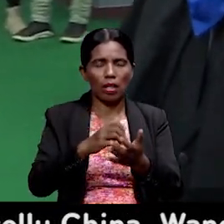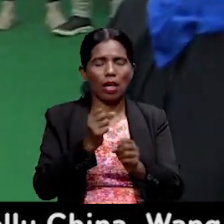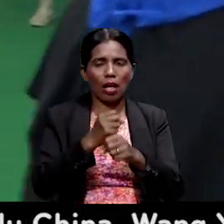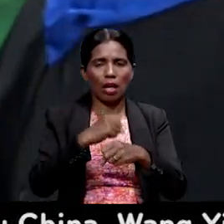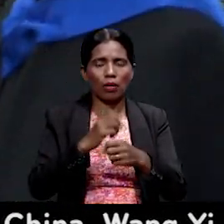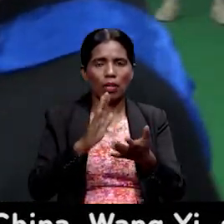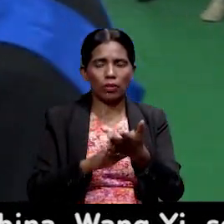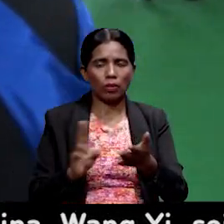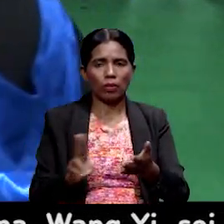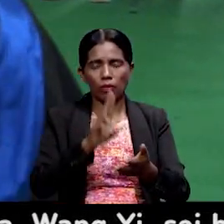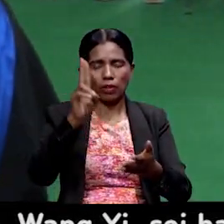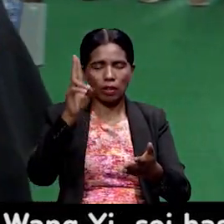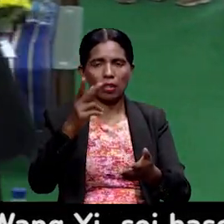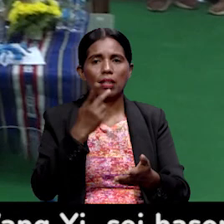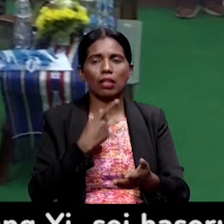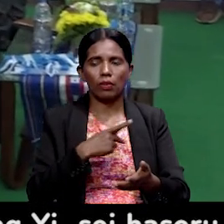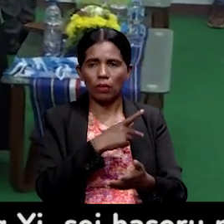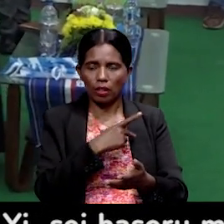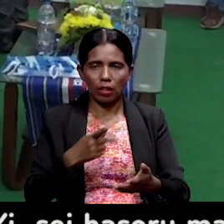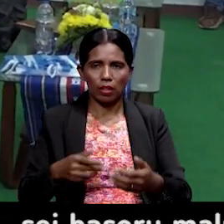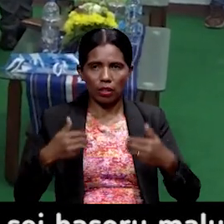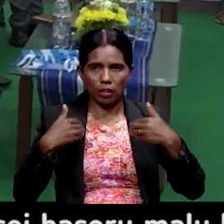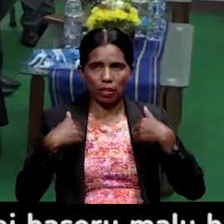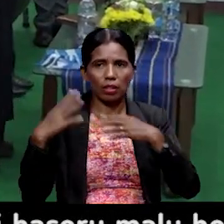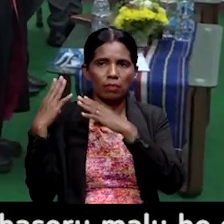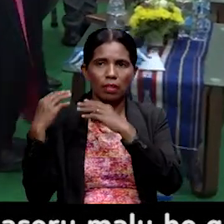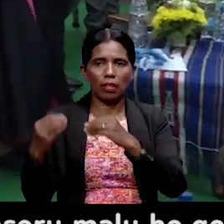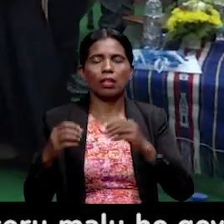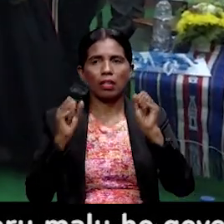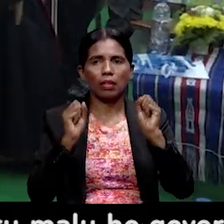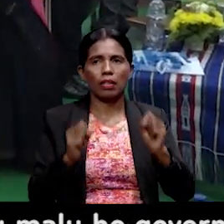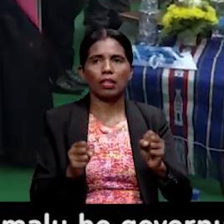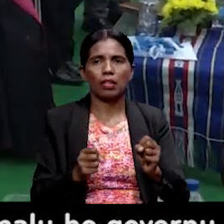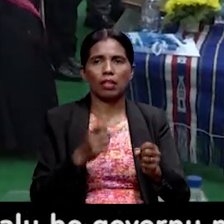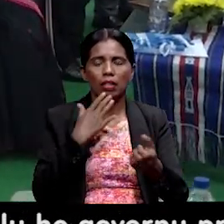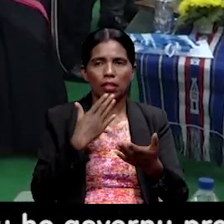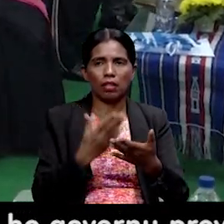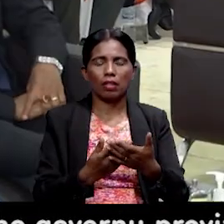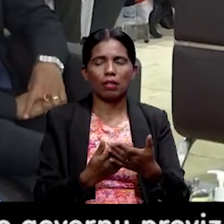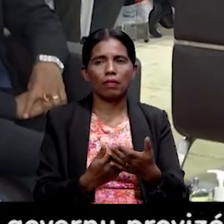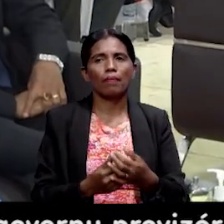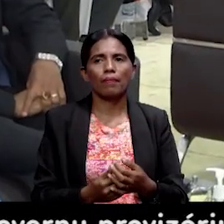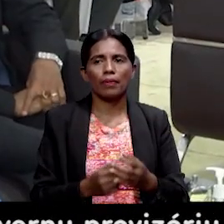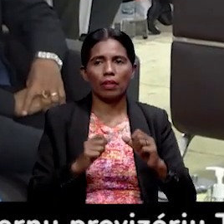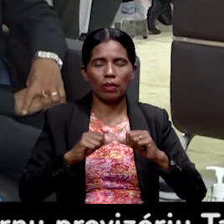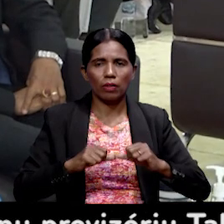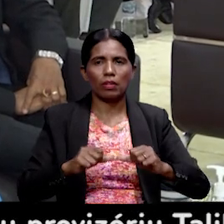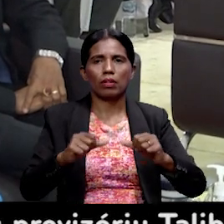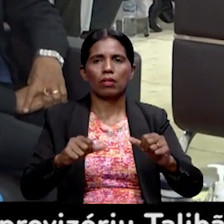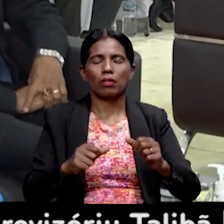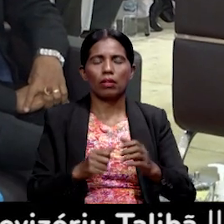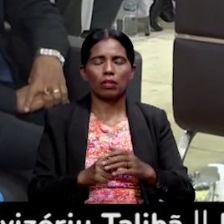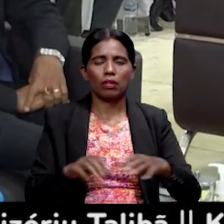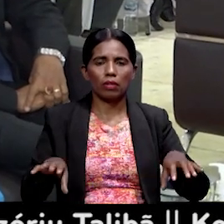superior católico né, no e esperança cata se esse ensino superior e né, da excelente, ou de conquista mérito,